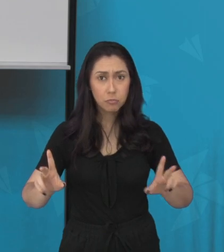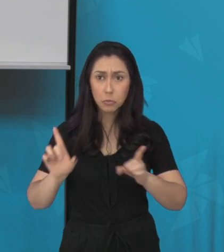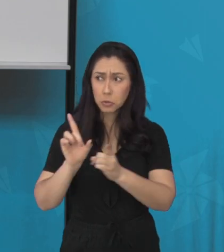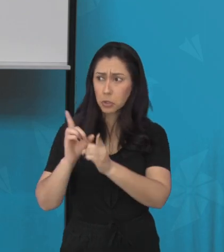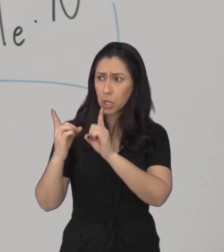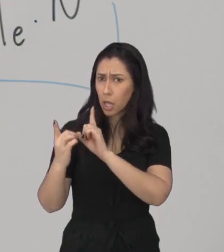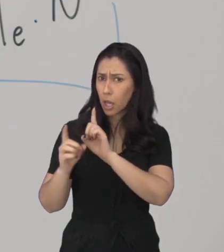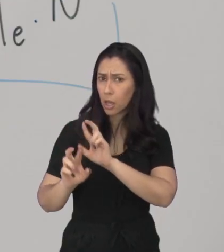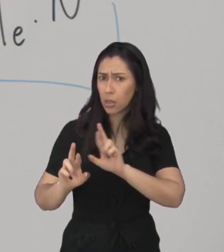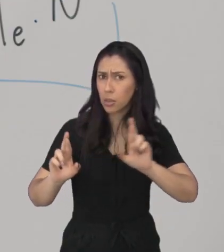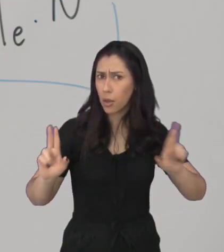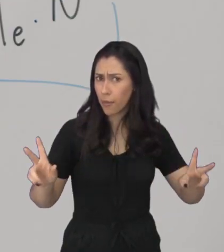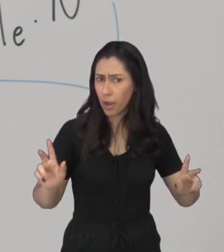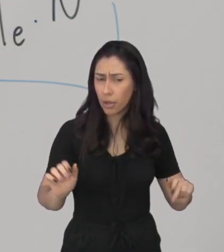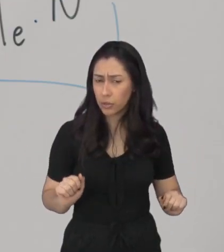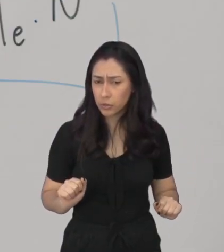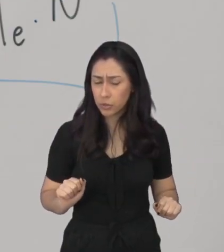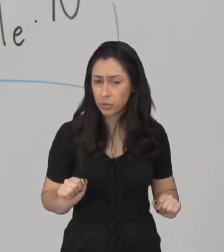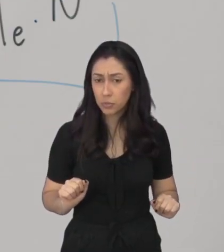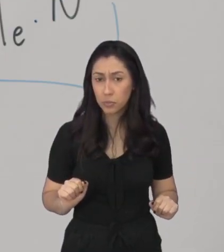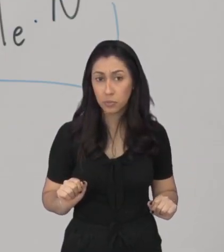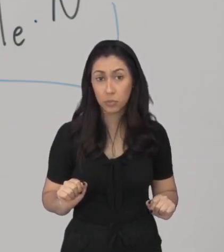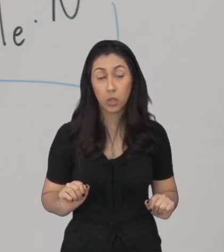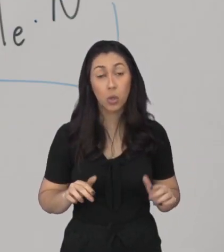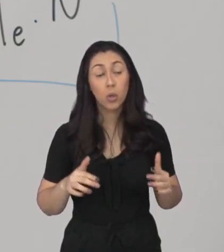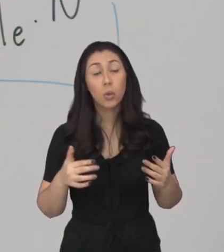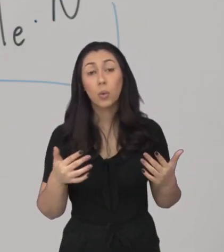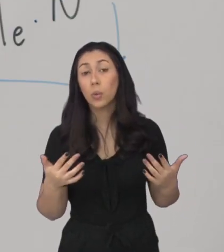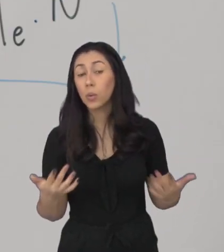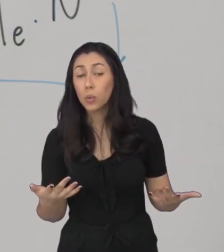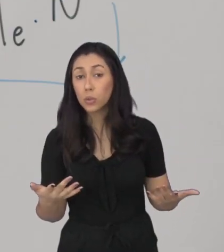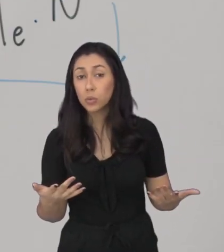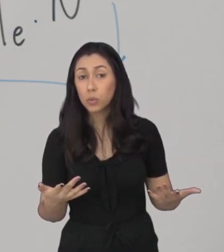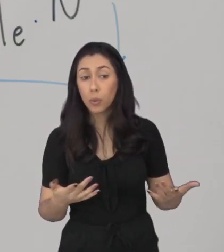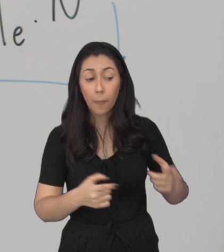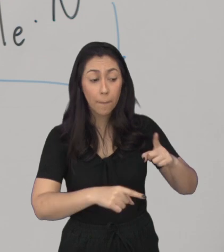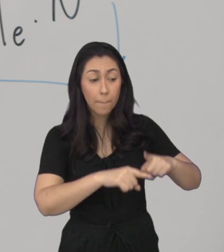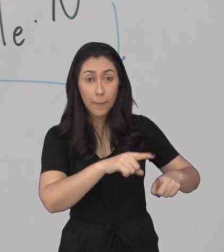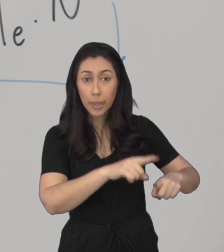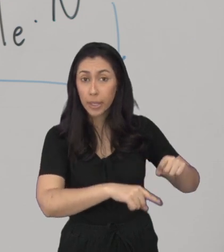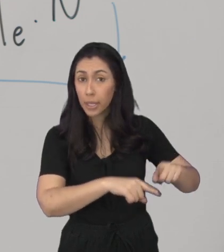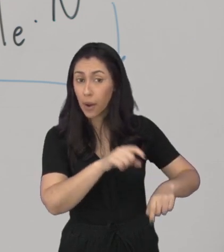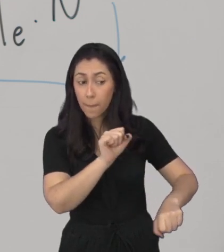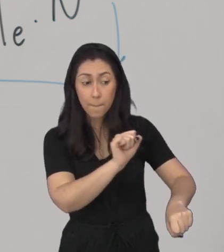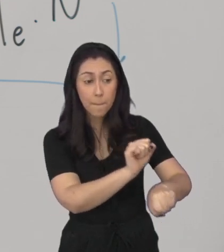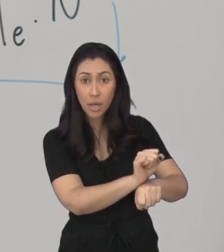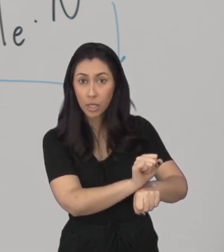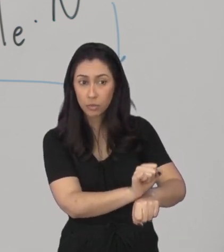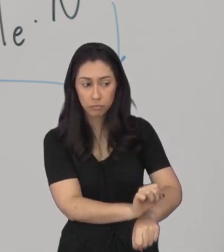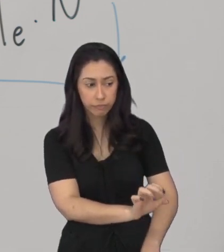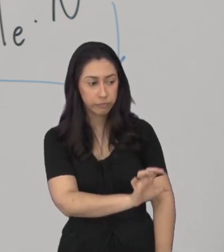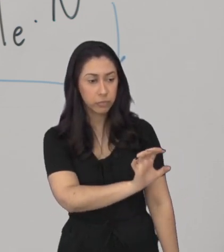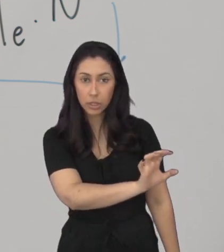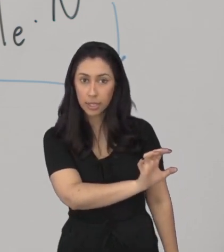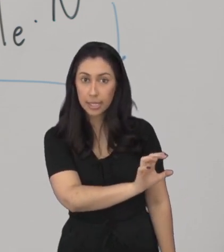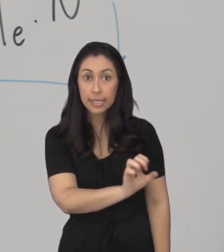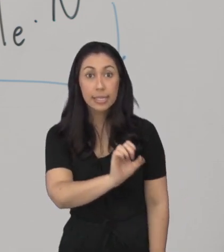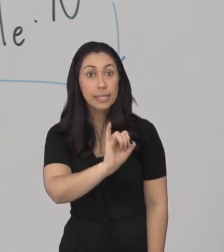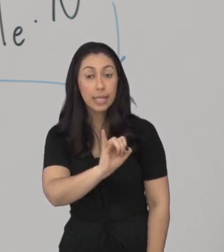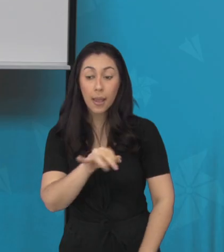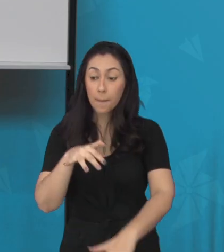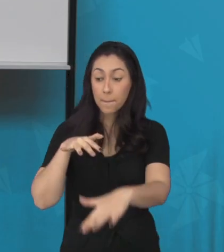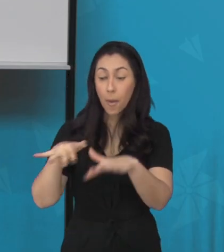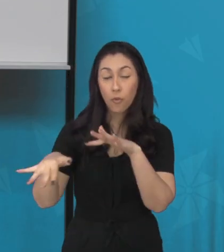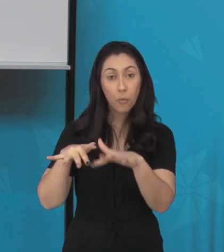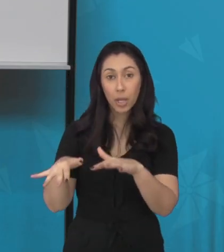dinâmicas diferentes. Eu tenho uma dinâmica enquanto o objeto está parado e uma dinâmica enquanto ele está em